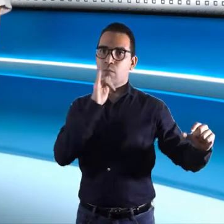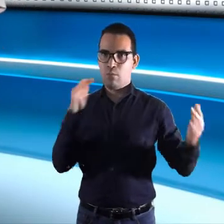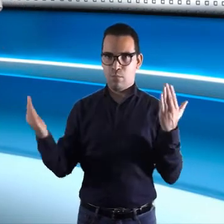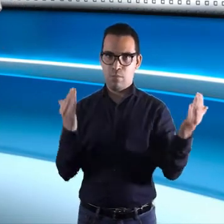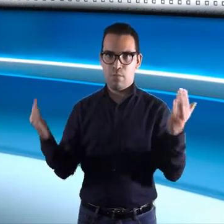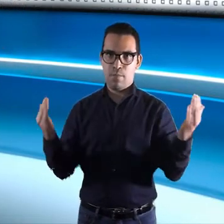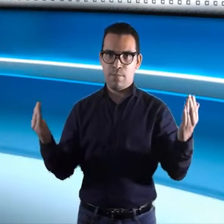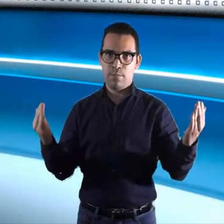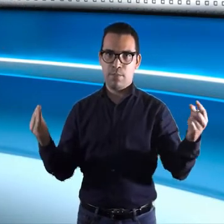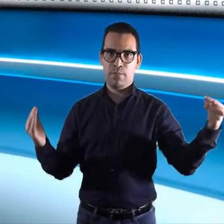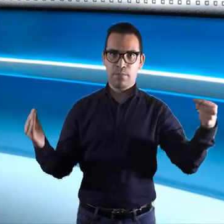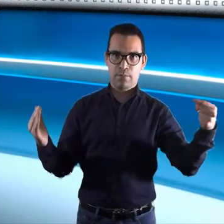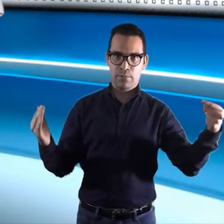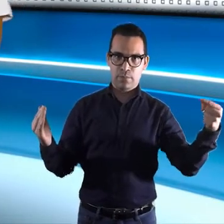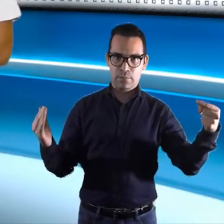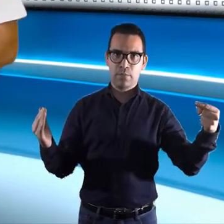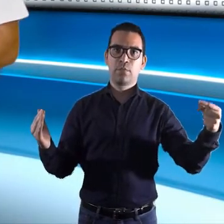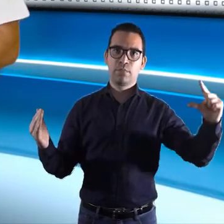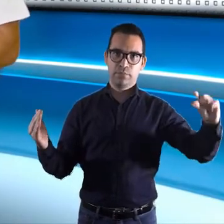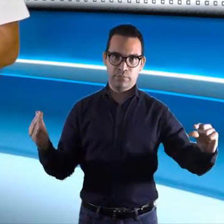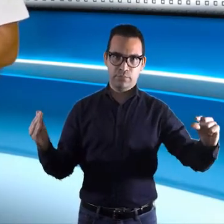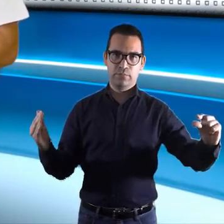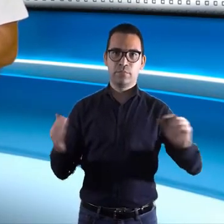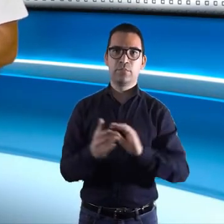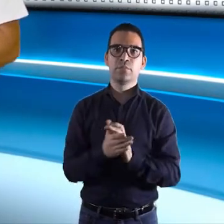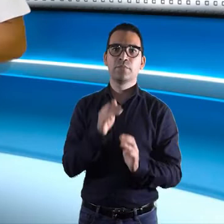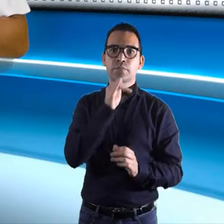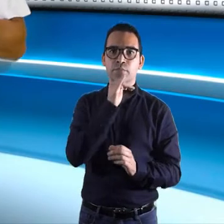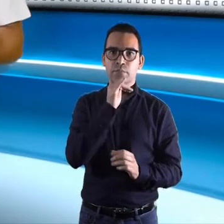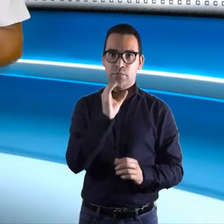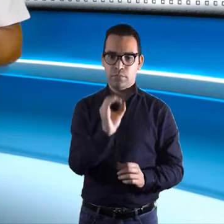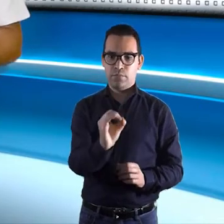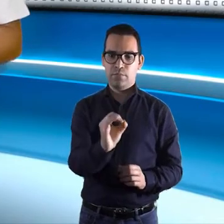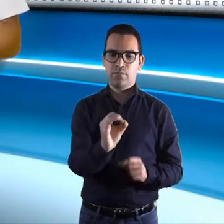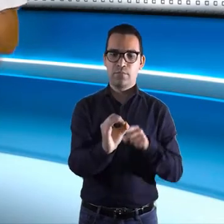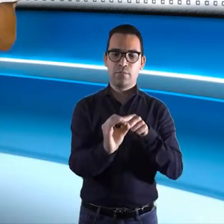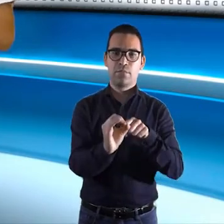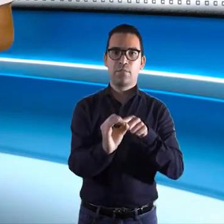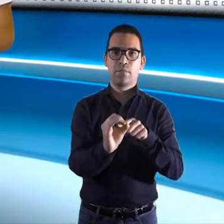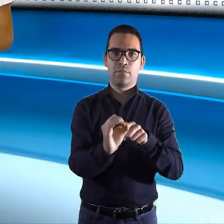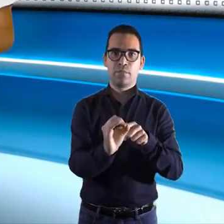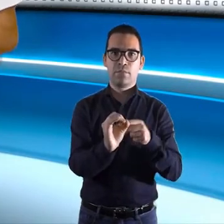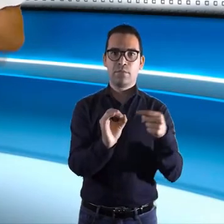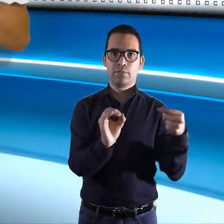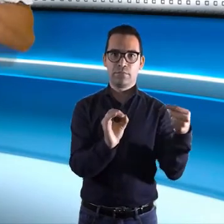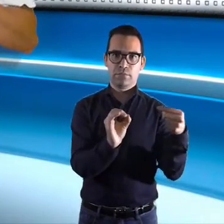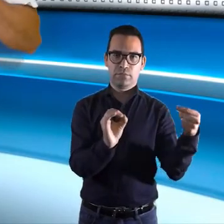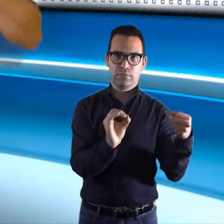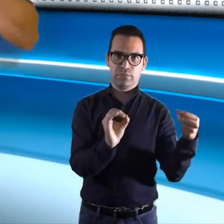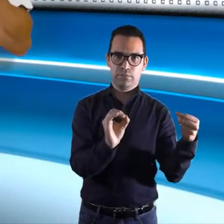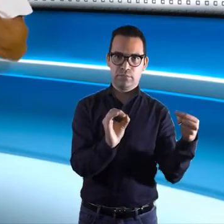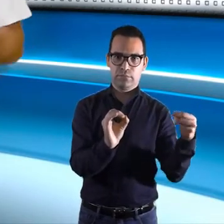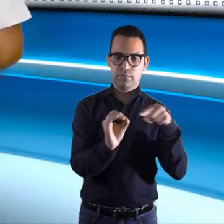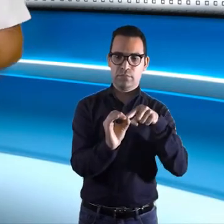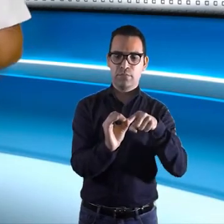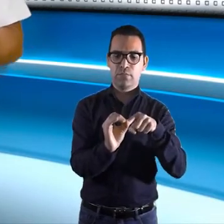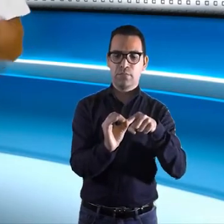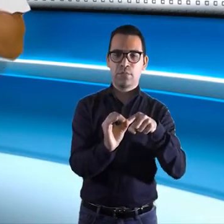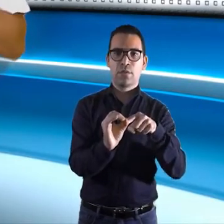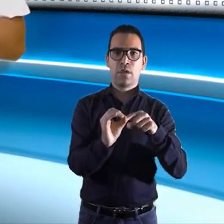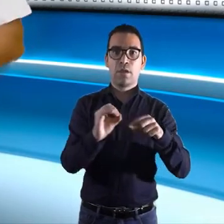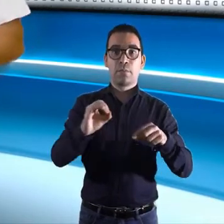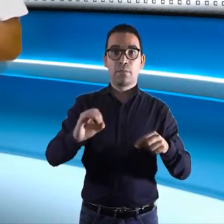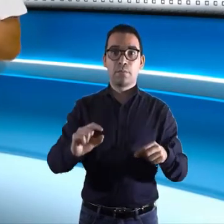ele é menor do que um positivo. Logo, o zero ele é